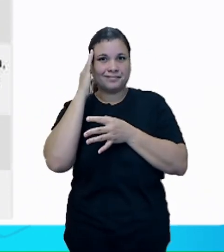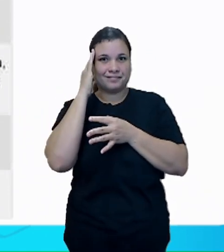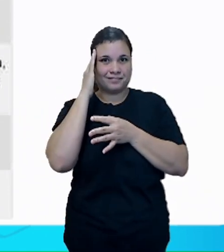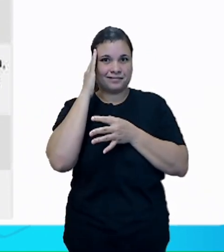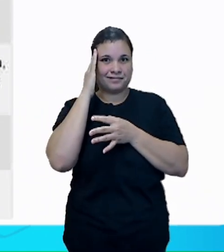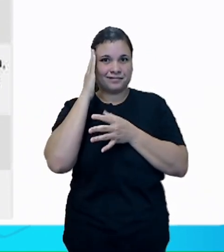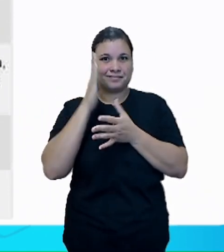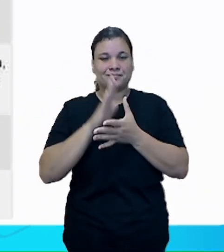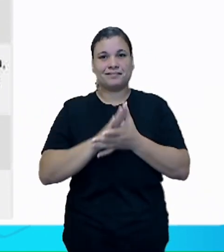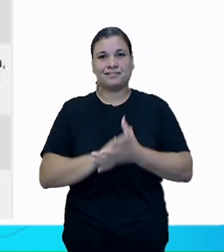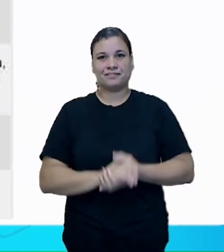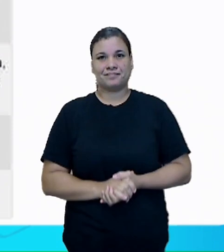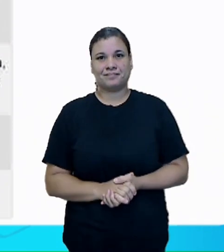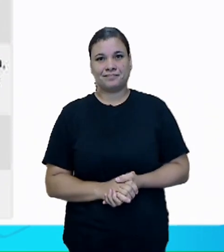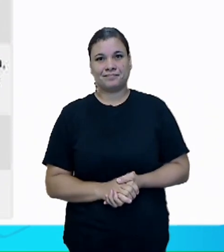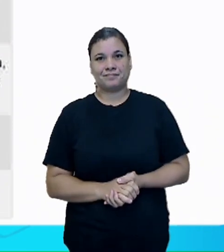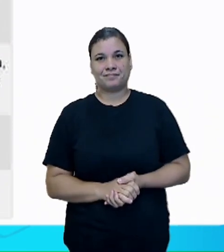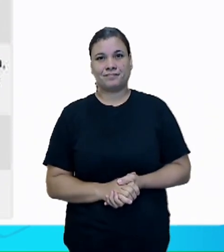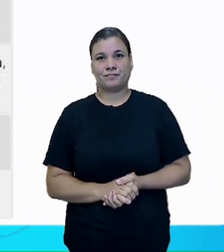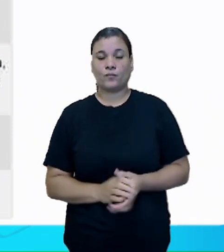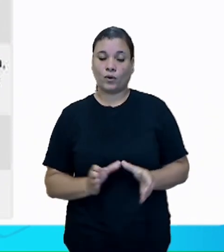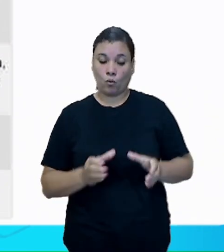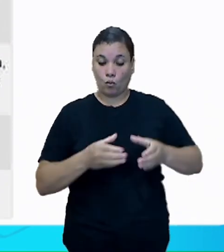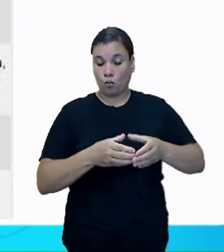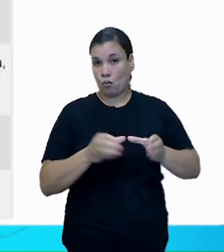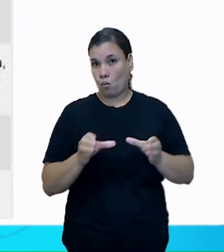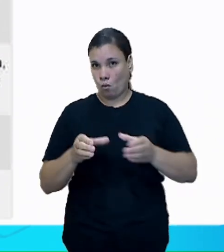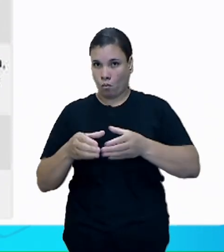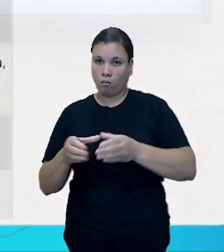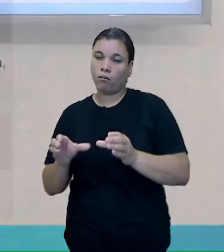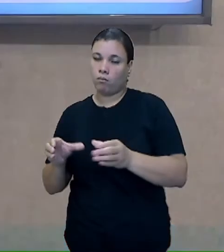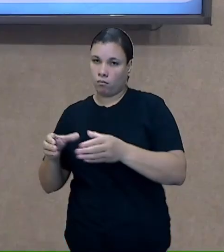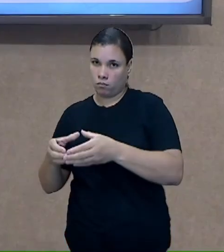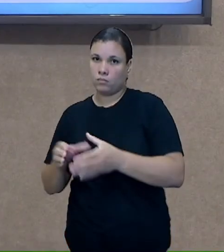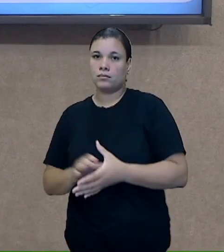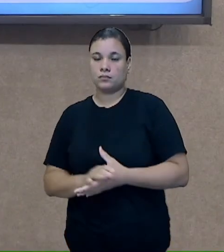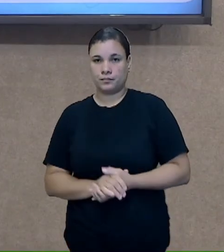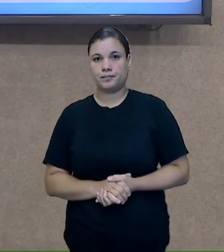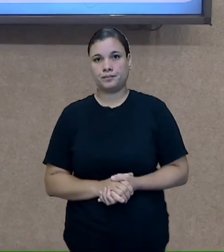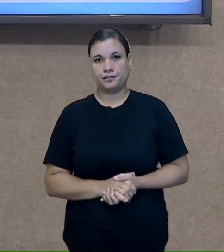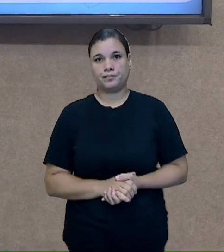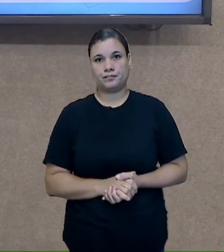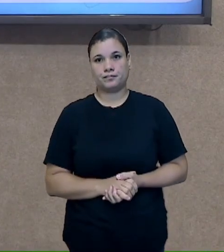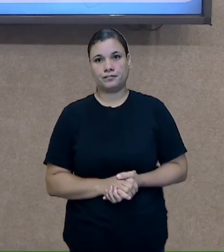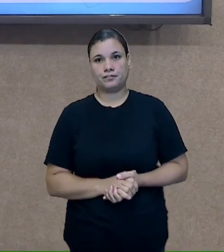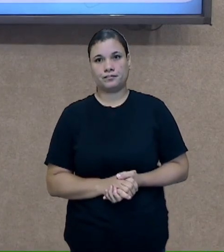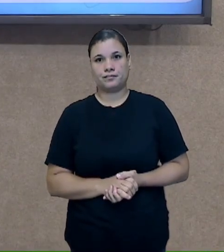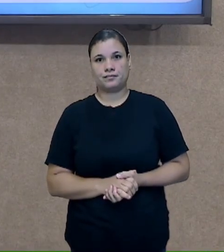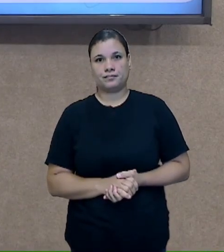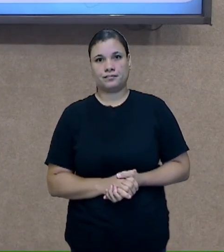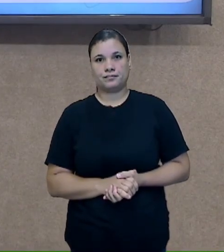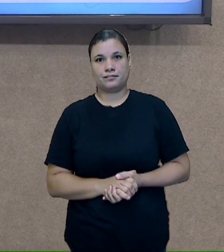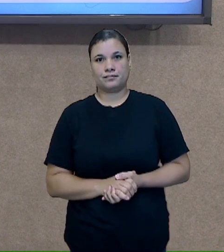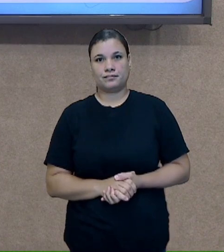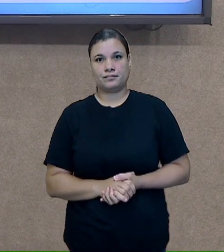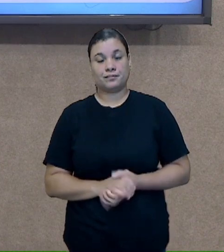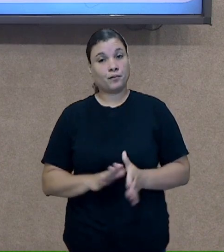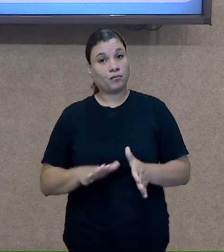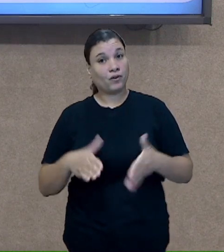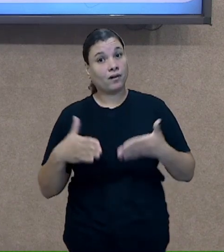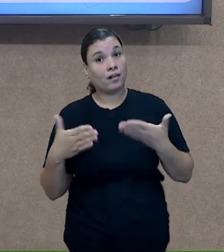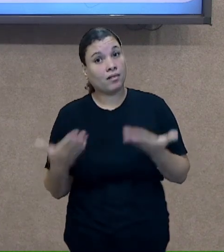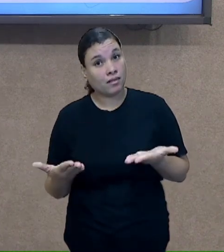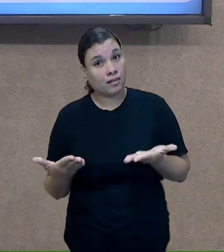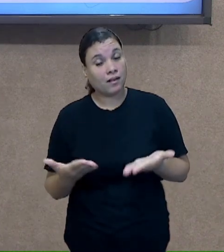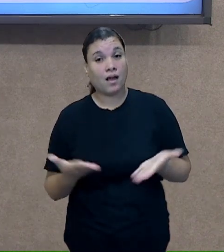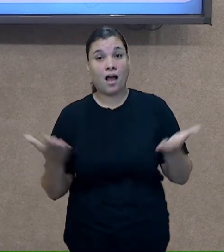que a gente vai estar classificando e organizando, agrupando dentro destes grupos aí. Bom,